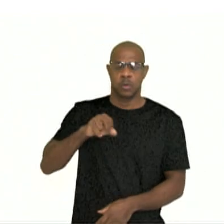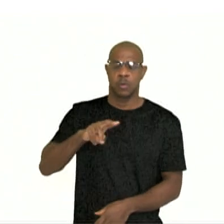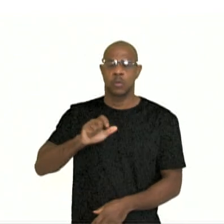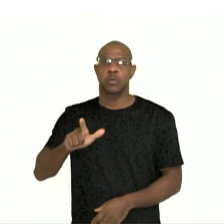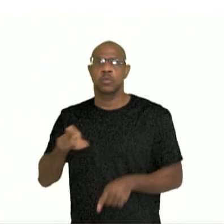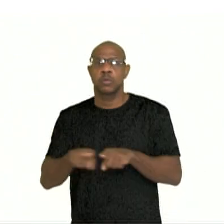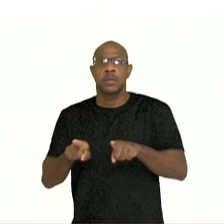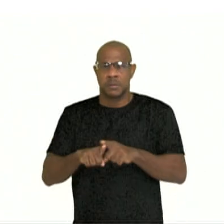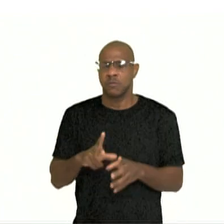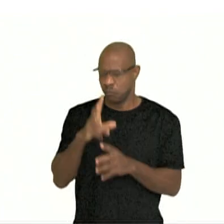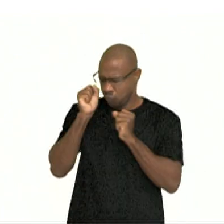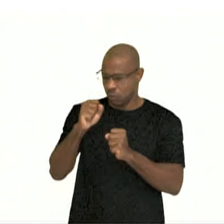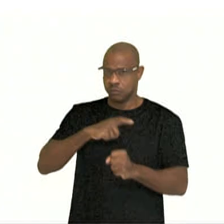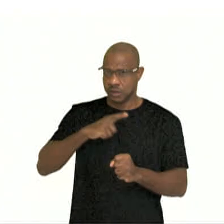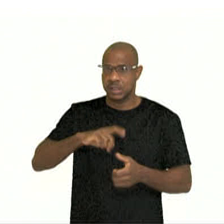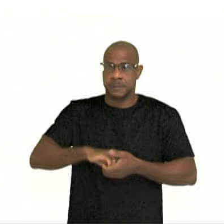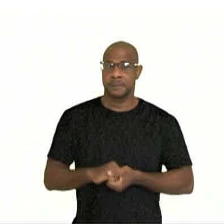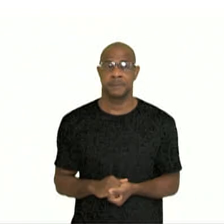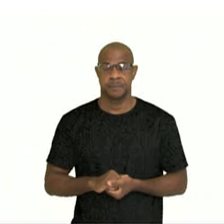muito fortes.